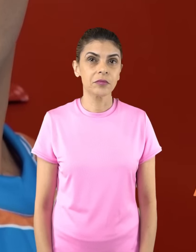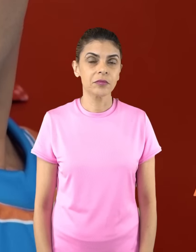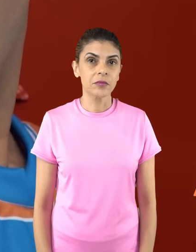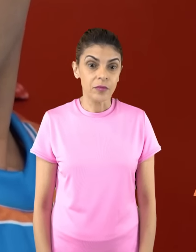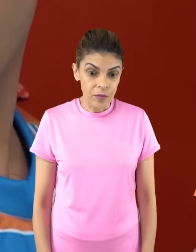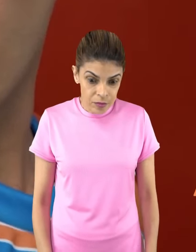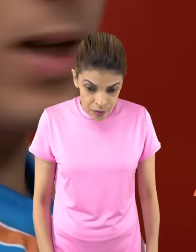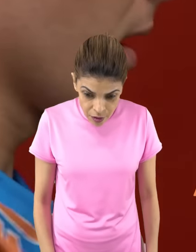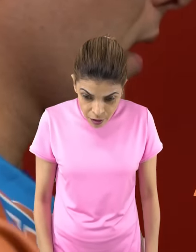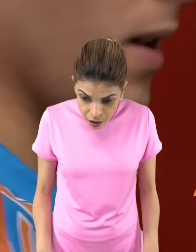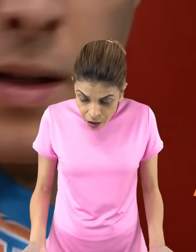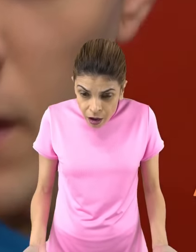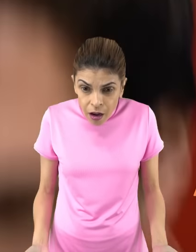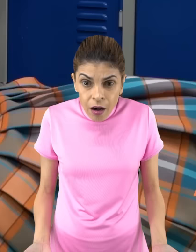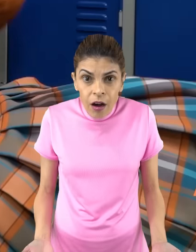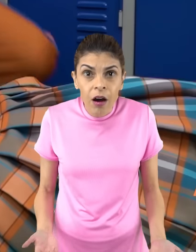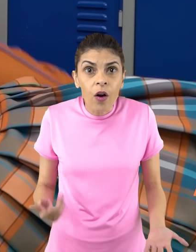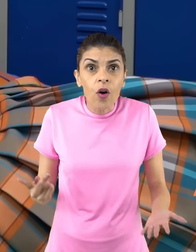Ana